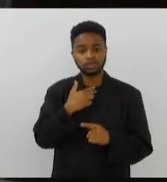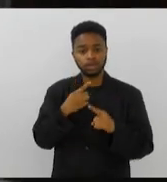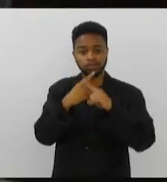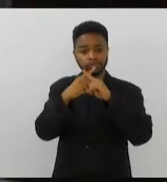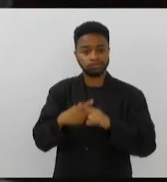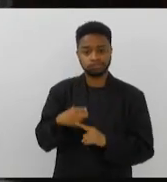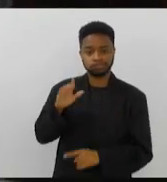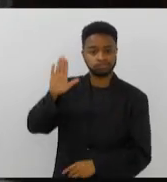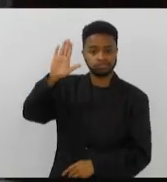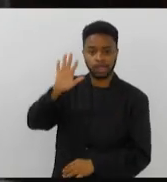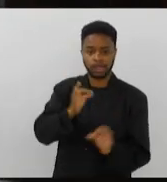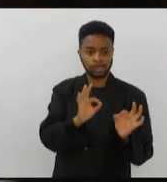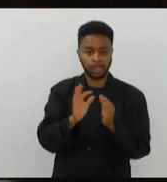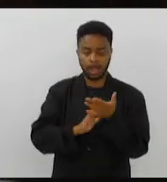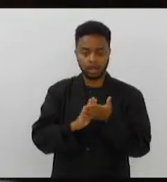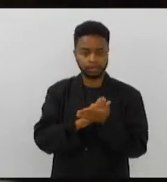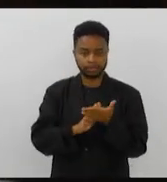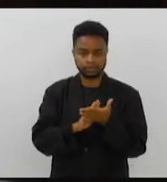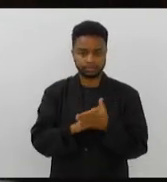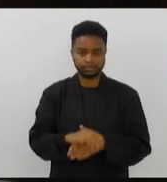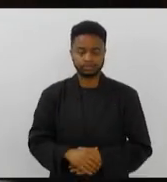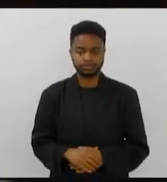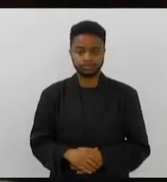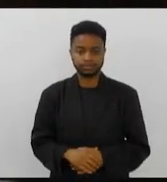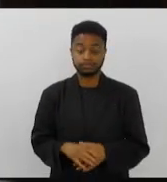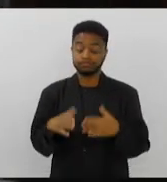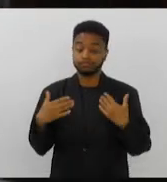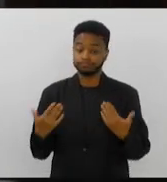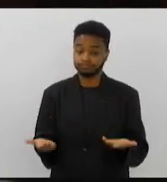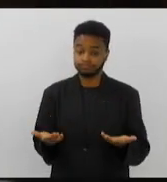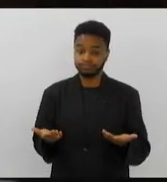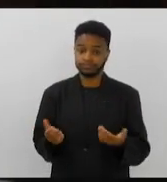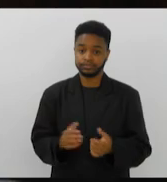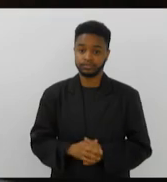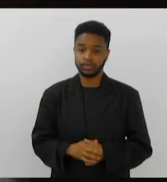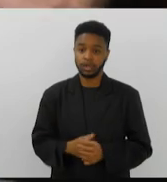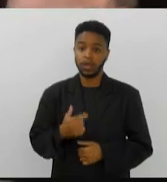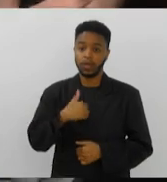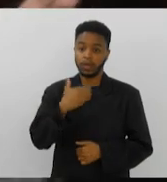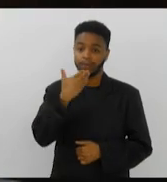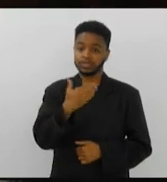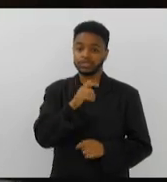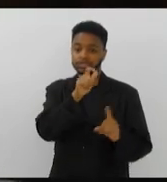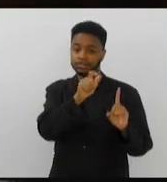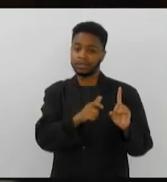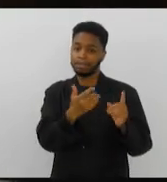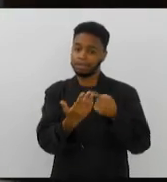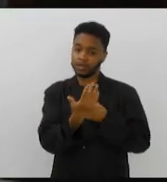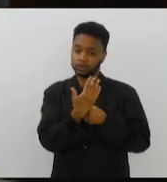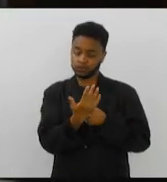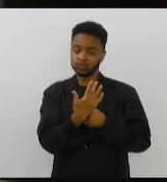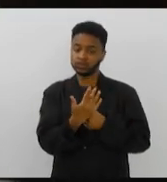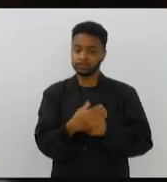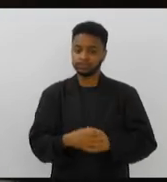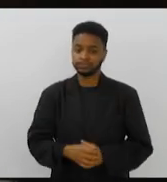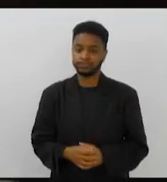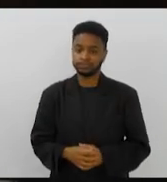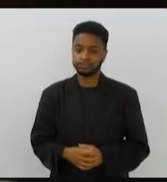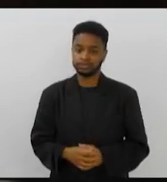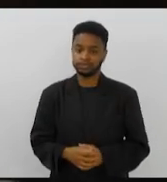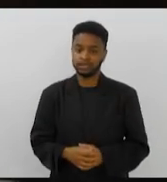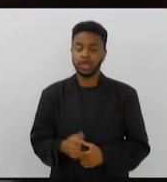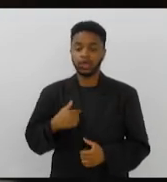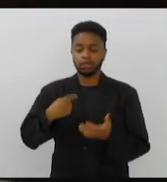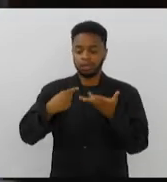competir não podia aí eu pedi ajuda a Afonso afonsa